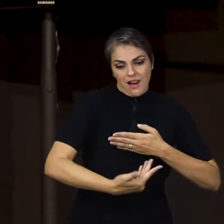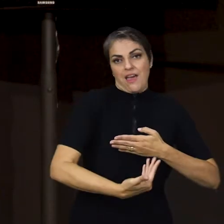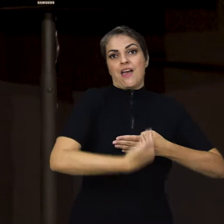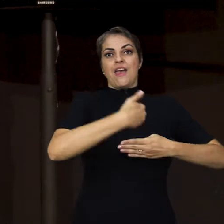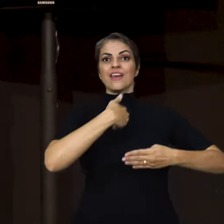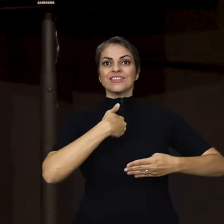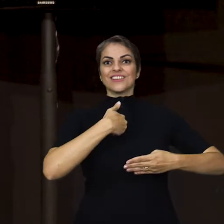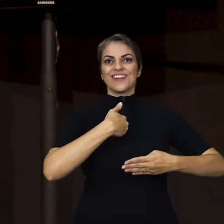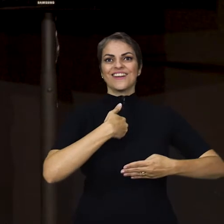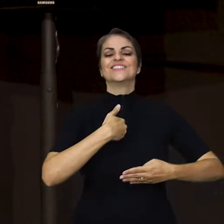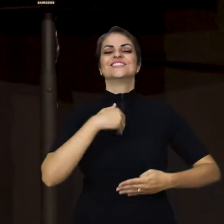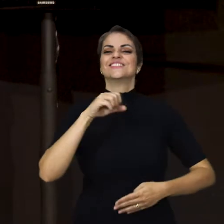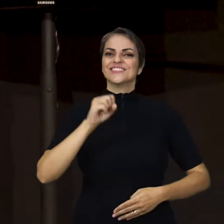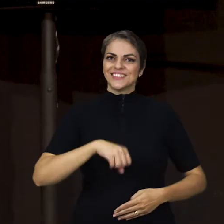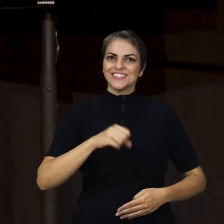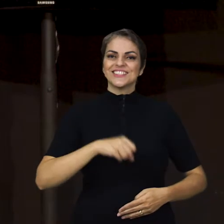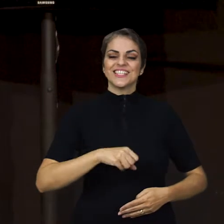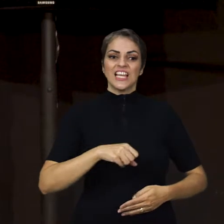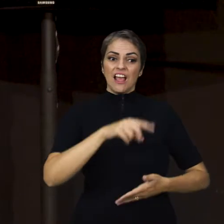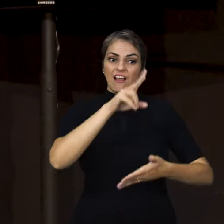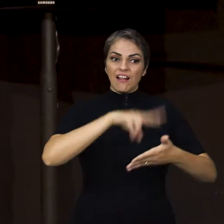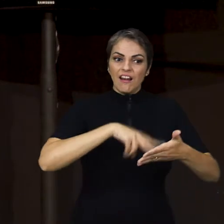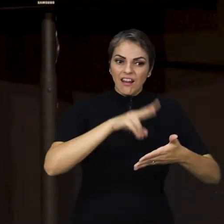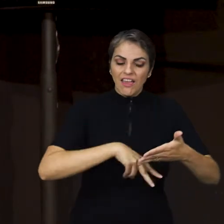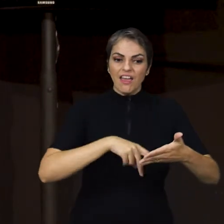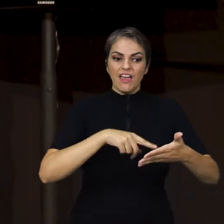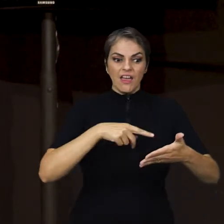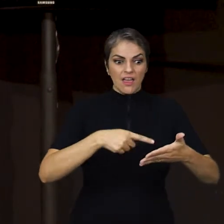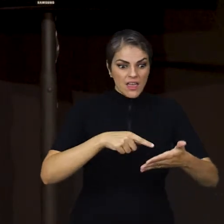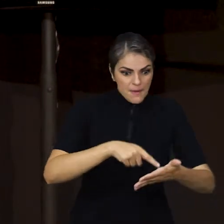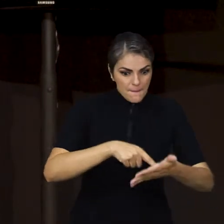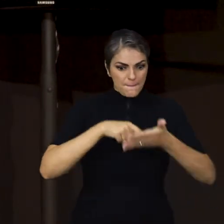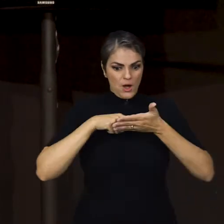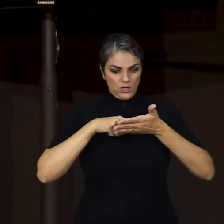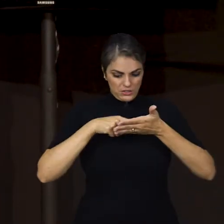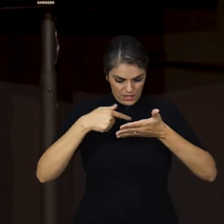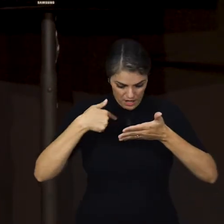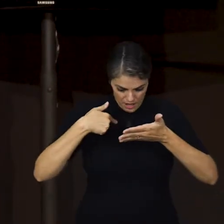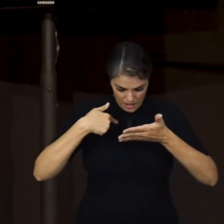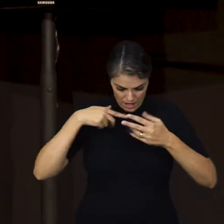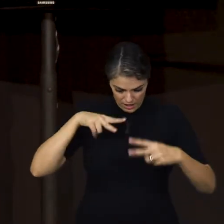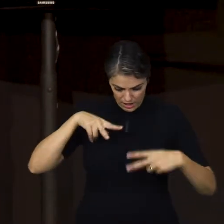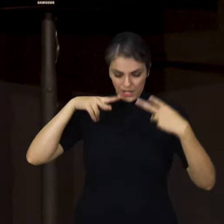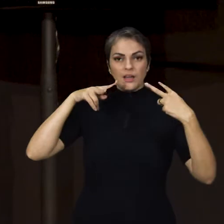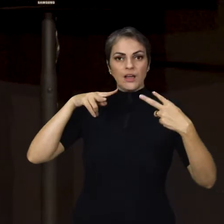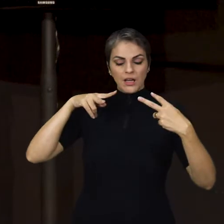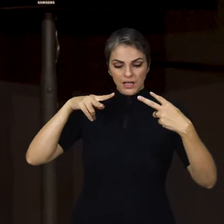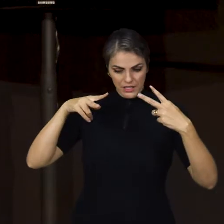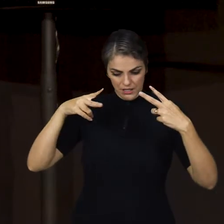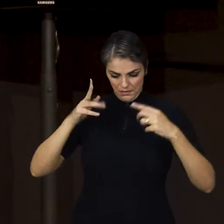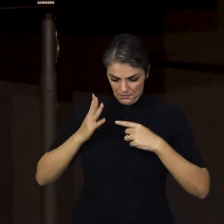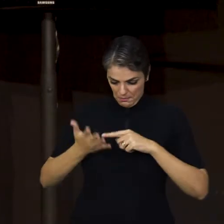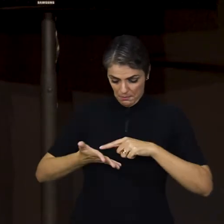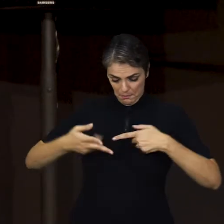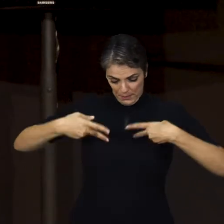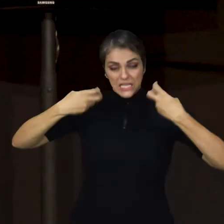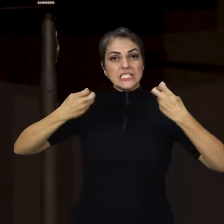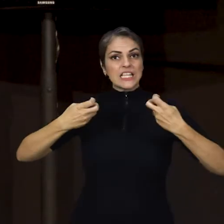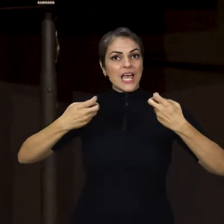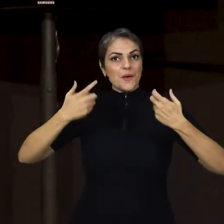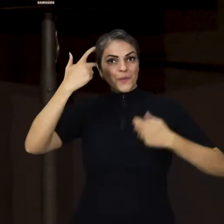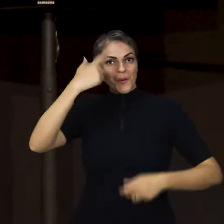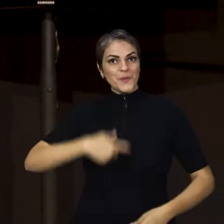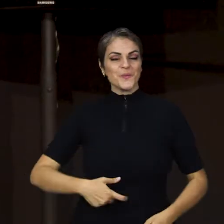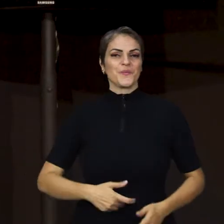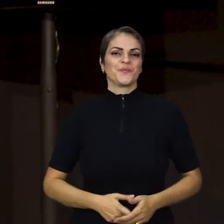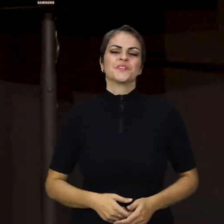quando nós o lemos. É um livro diferente de qualquer outro livro, e por isso é o livro mais vendido na história, é o livro mais traduzido da